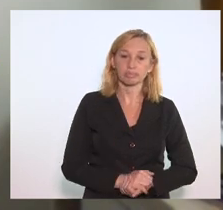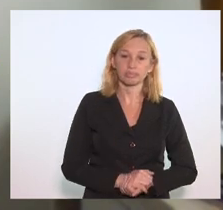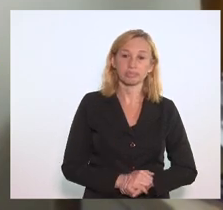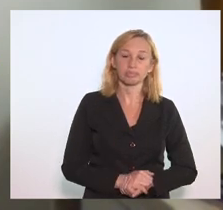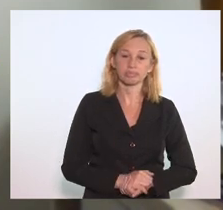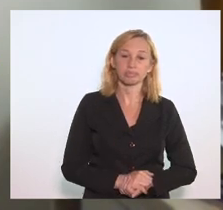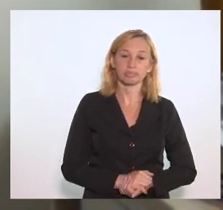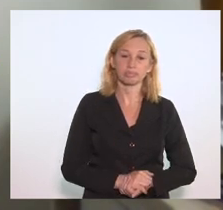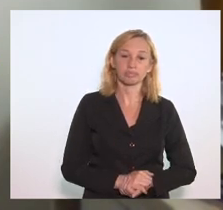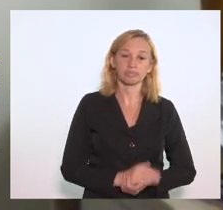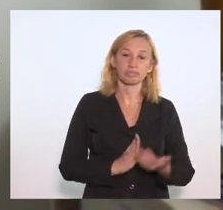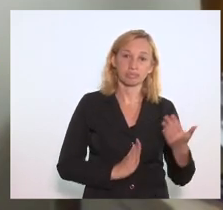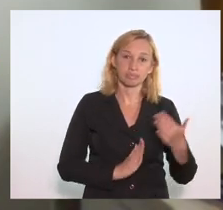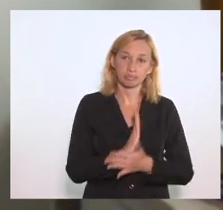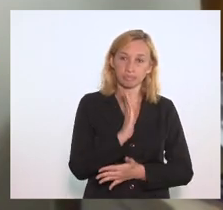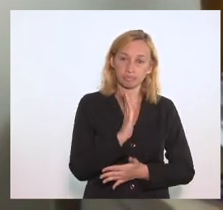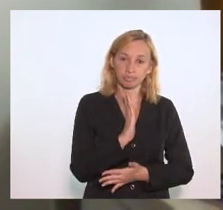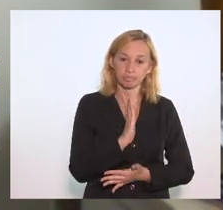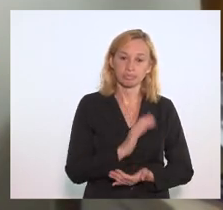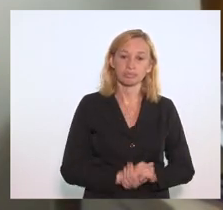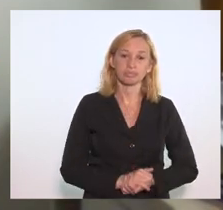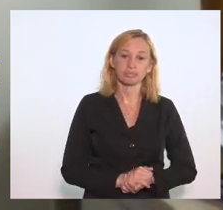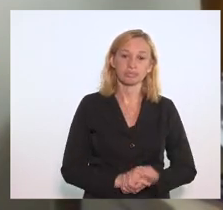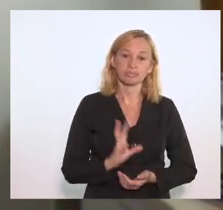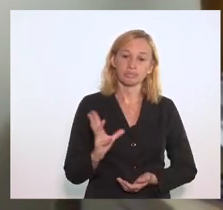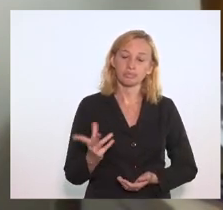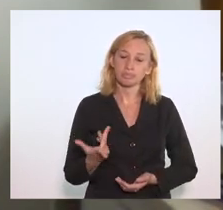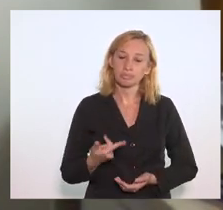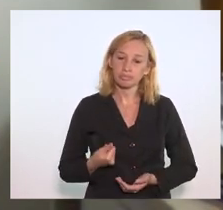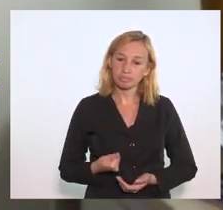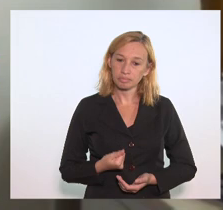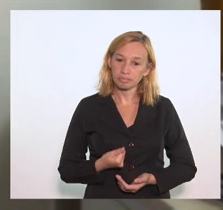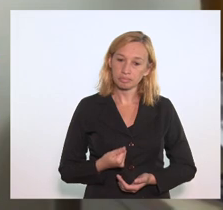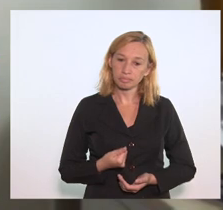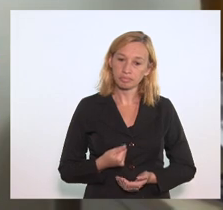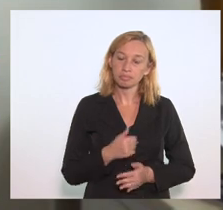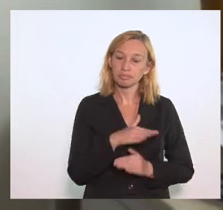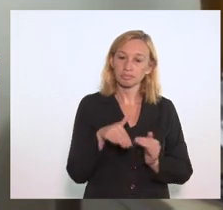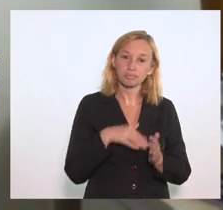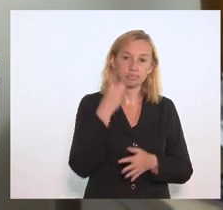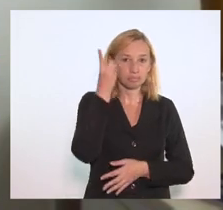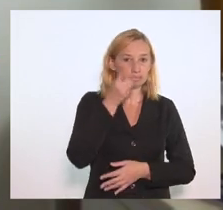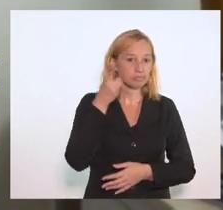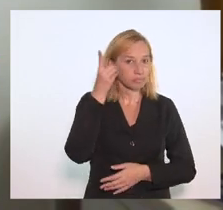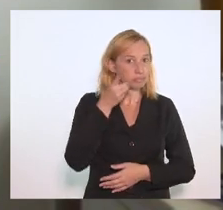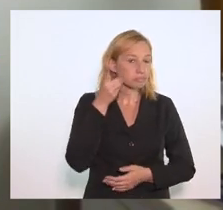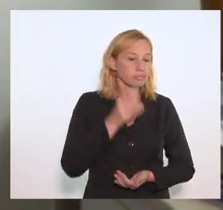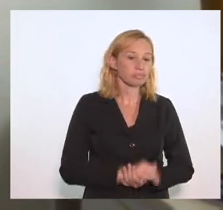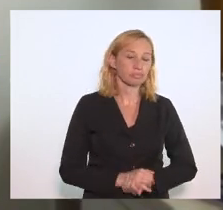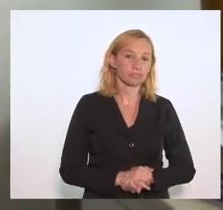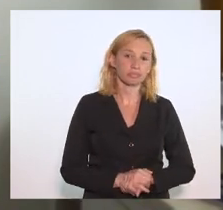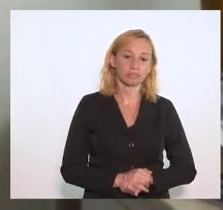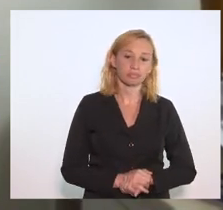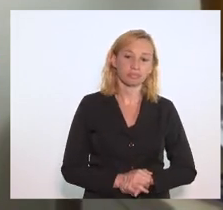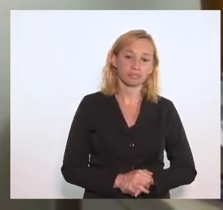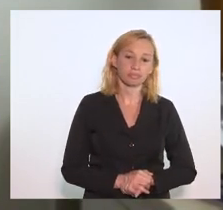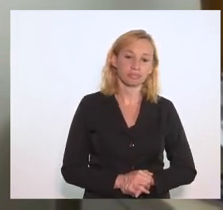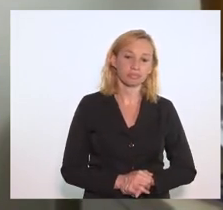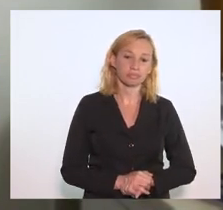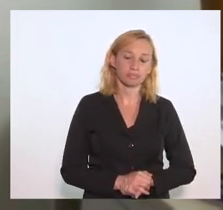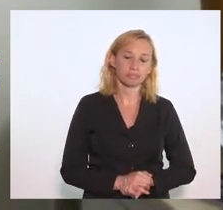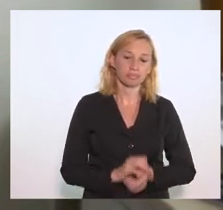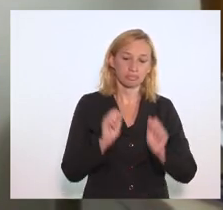foi aprovado e com a qualificação das senhoras e senhores deputados e das